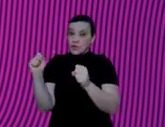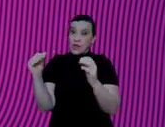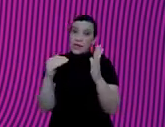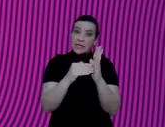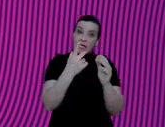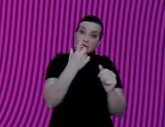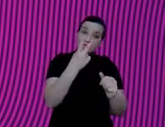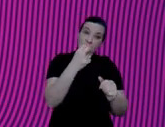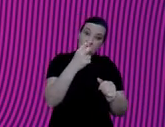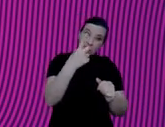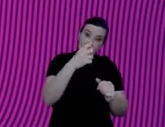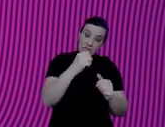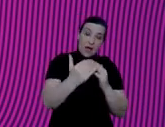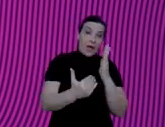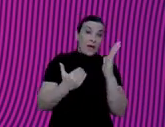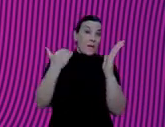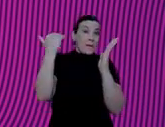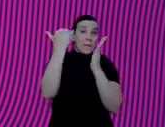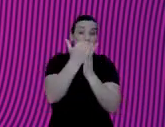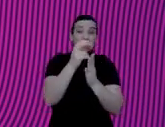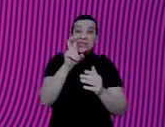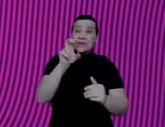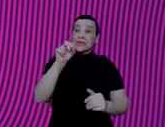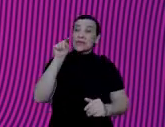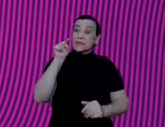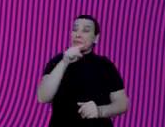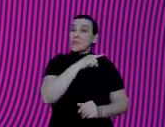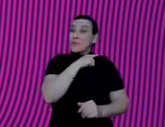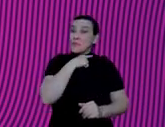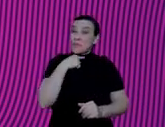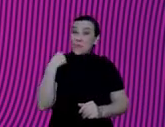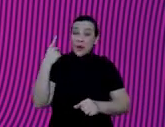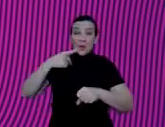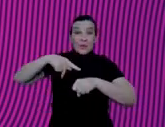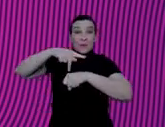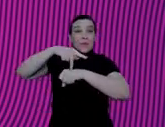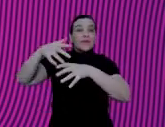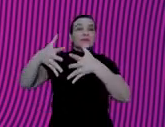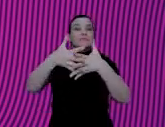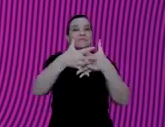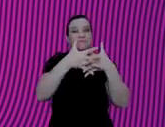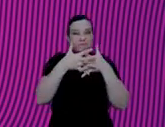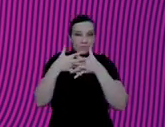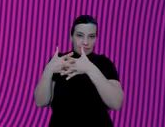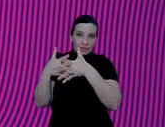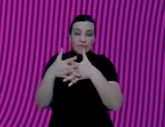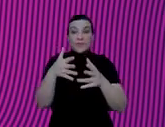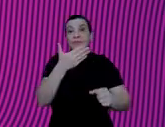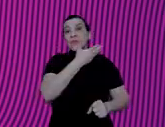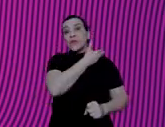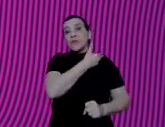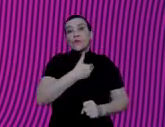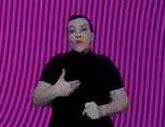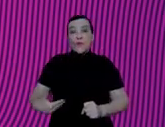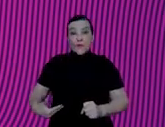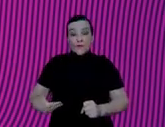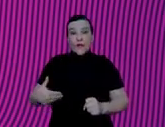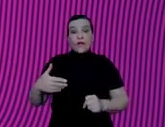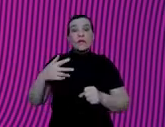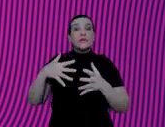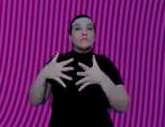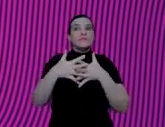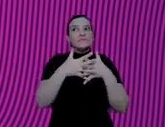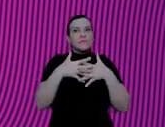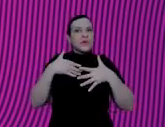anuais nos Estados Unidos. Então, essa é a dimensão do problema para a qual o governo norte-americano começa a desenvolver respostas ao longo dos